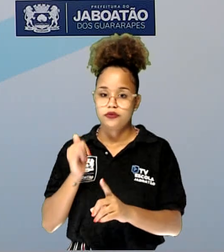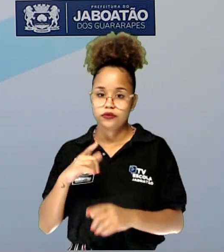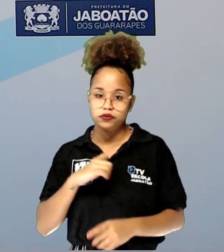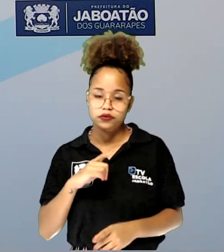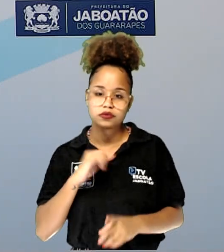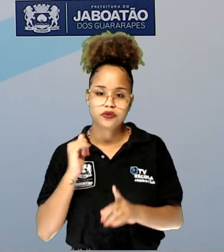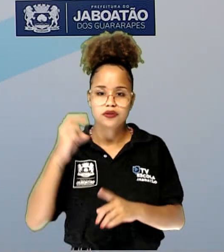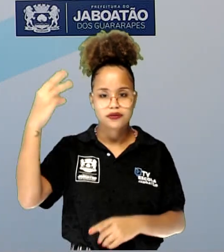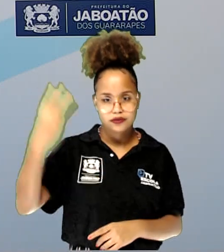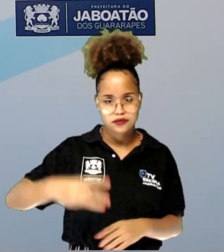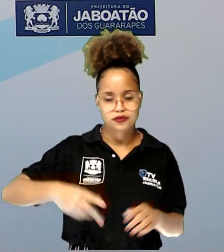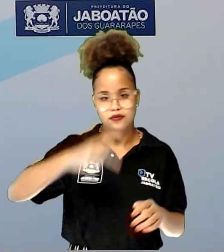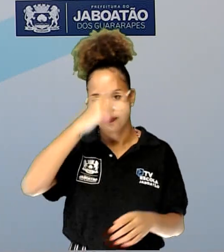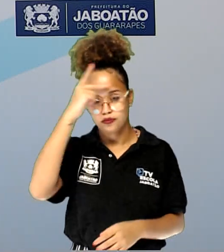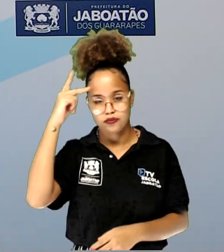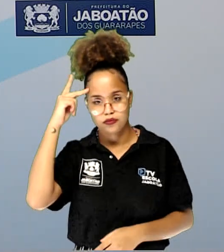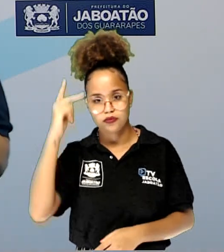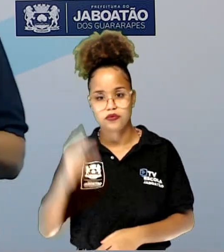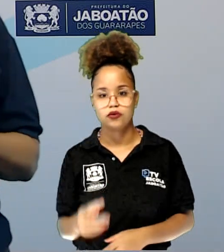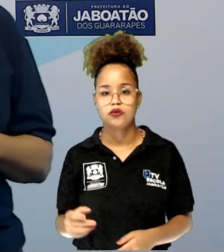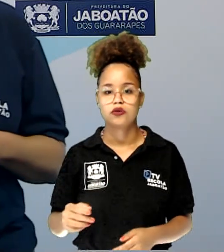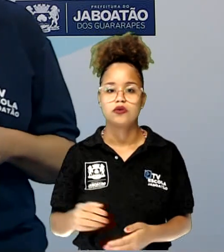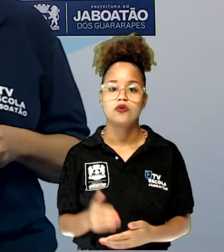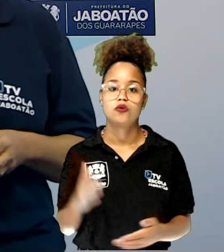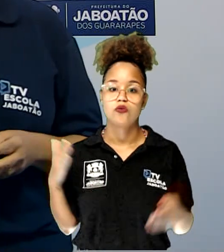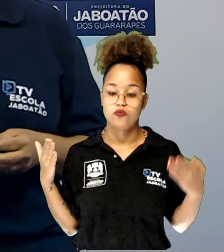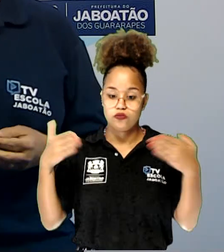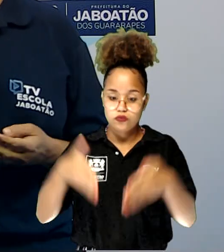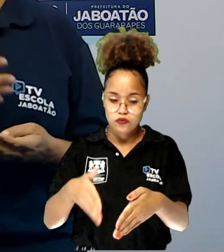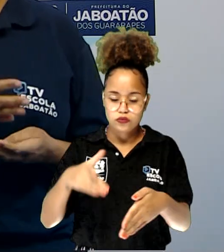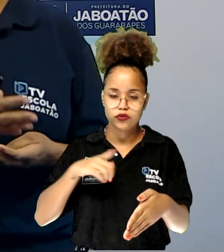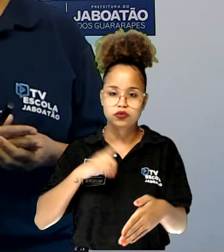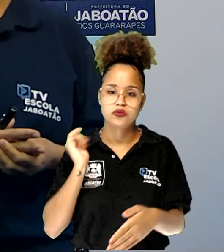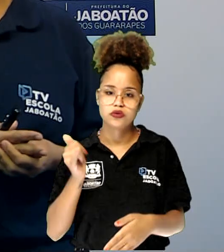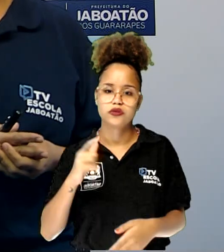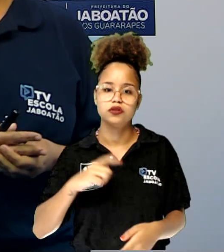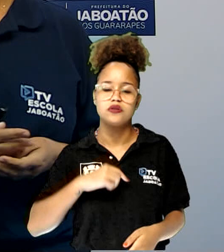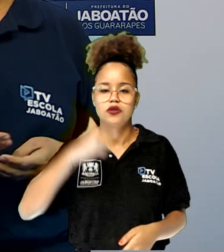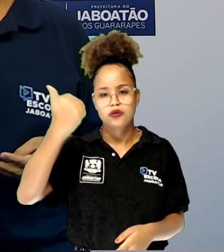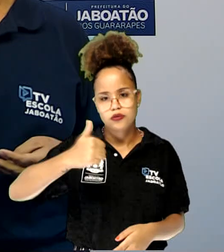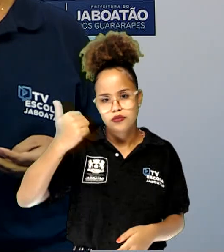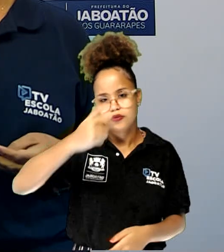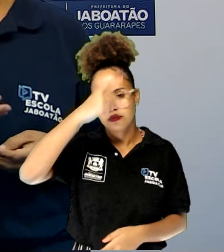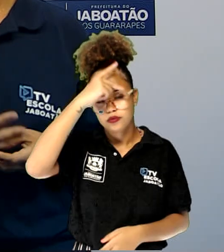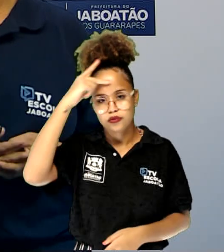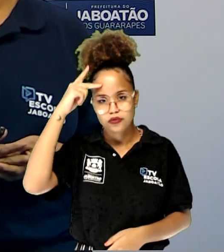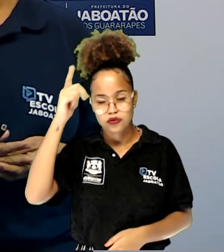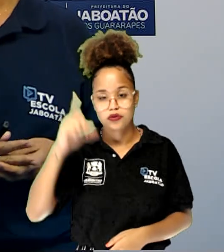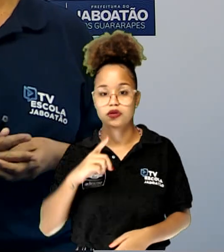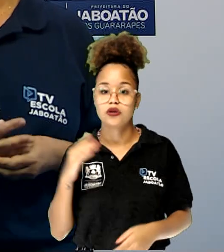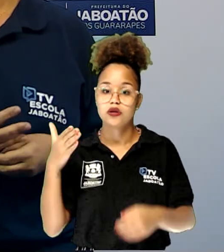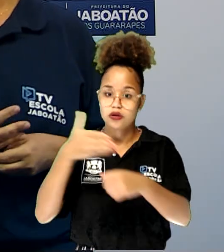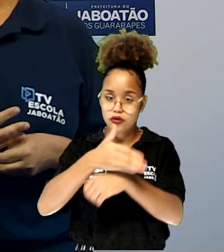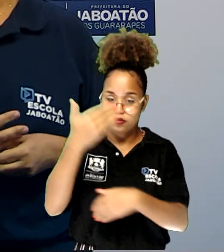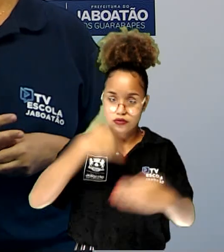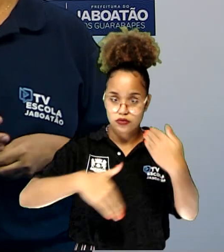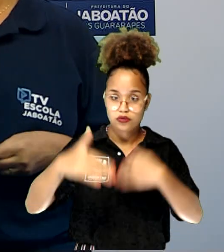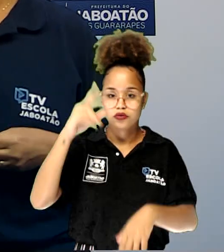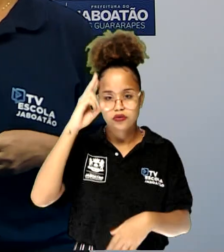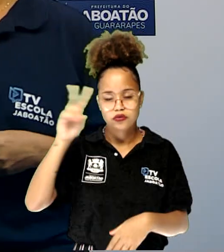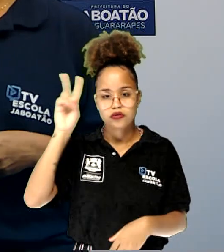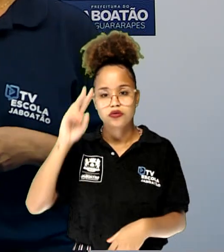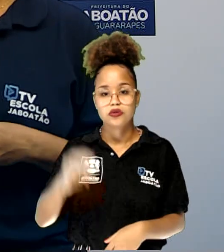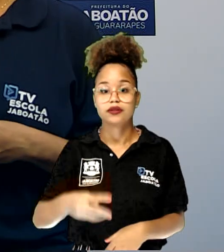Nós sabemos que o foco narrativo ele tem 2 tipos. A primeira pessoa é quando ele participa da história e terceira pessoa quando